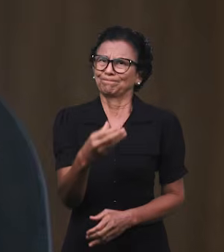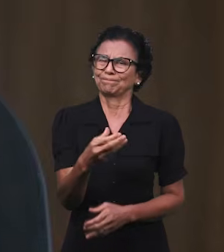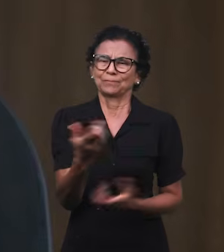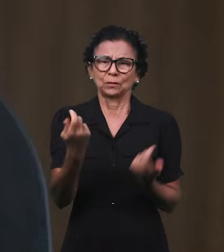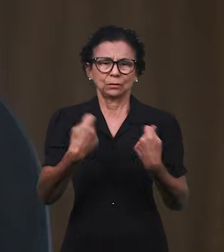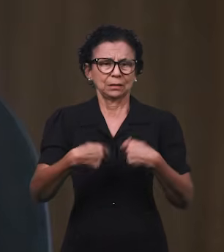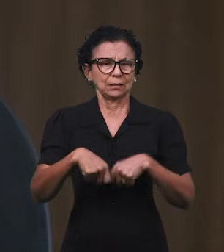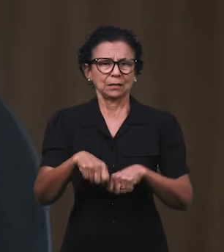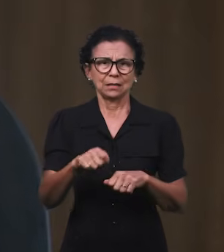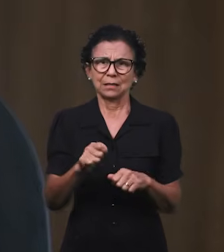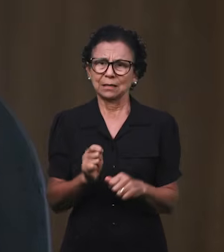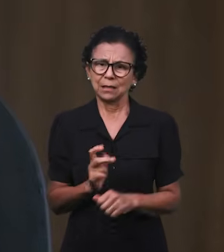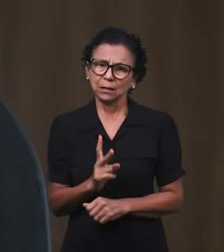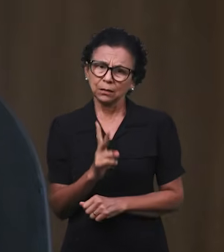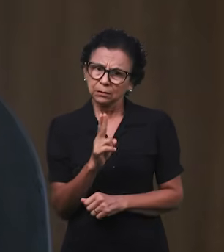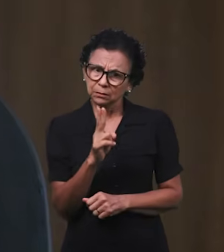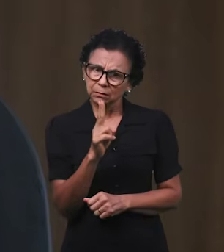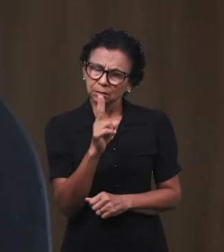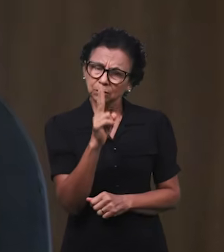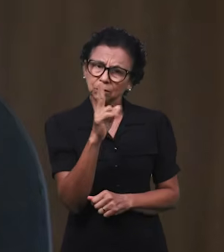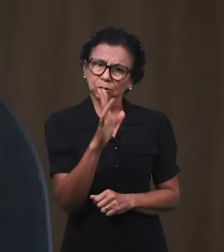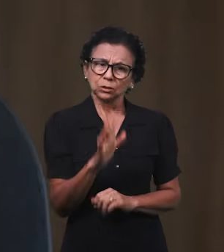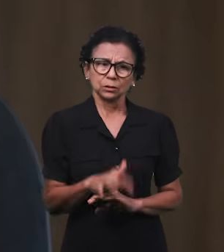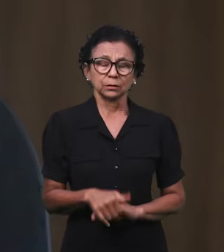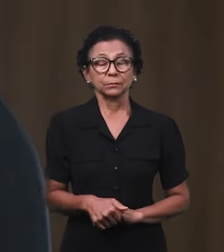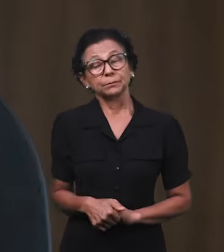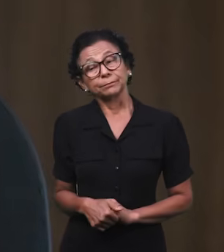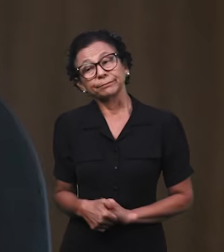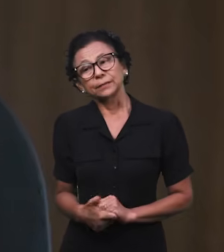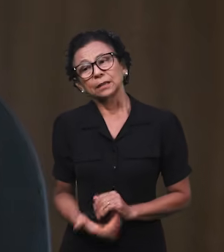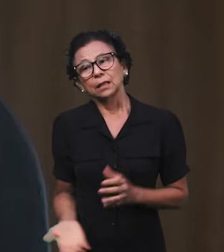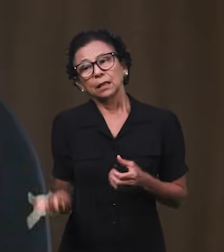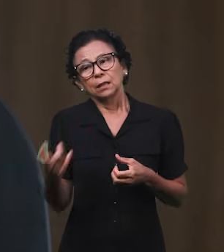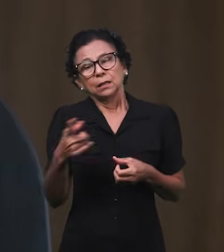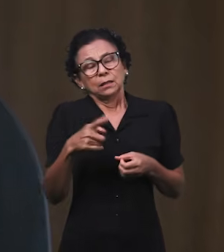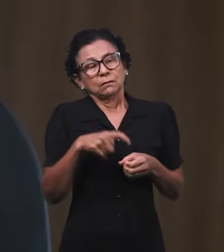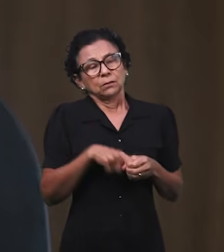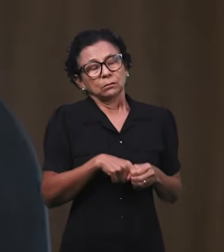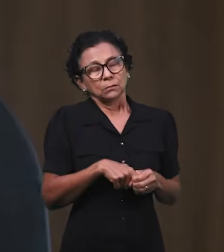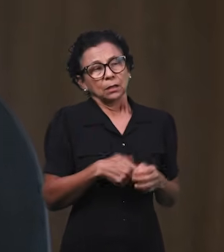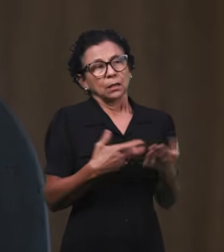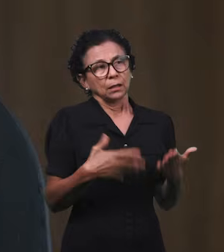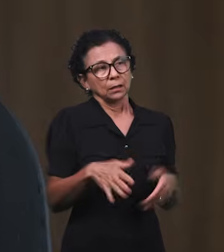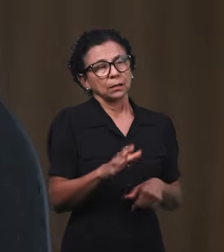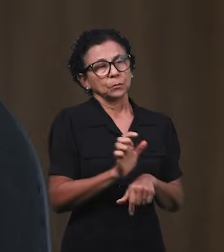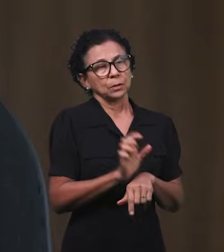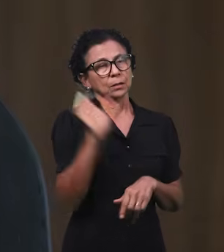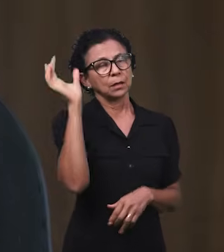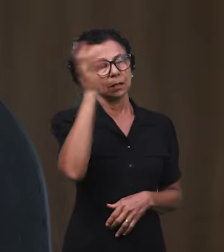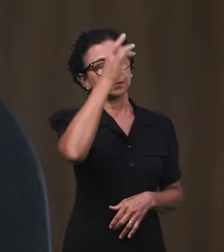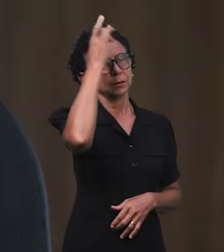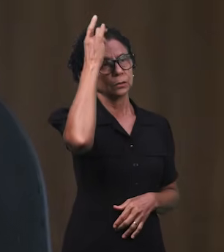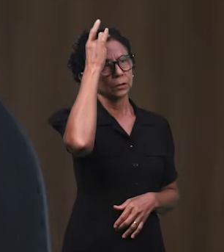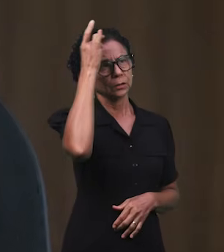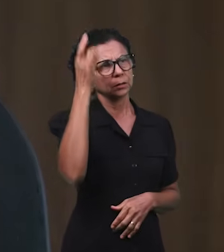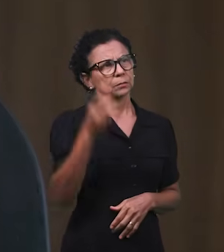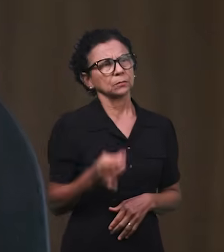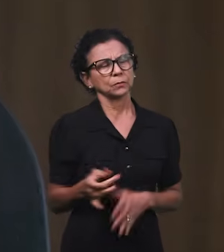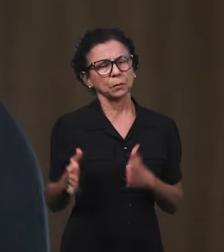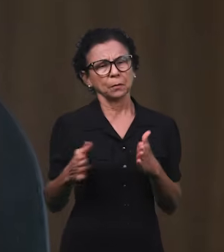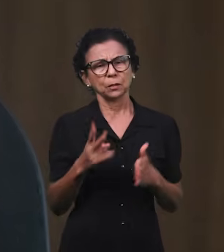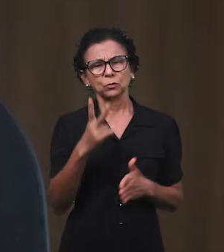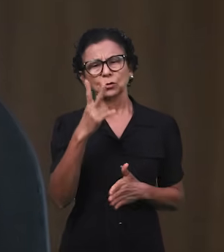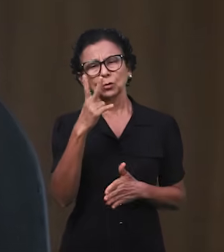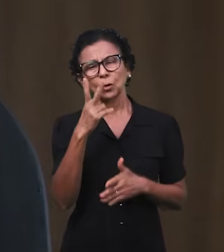uma cirurgia. Então eu voltei e ainda fiquei uns 2 anos tomando um medicamento,